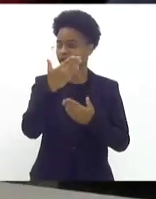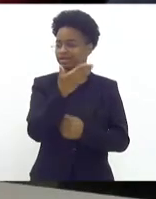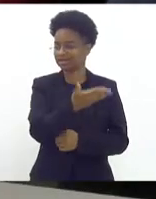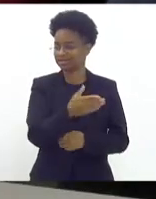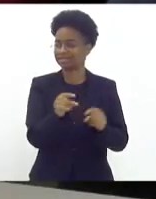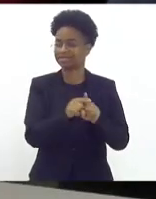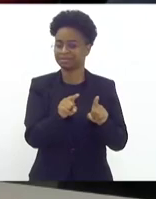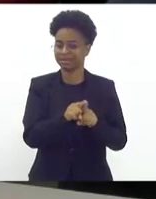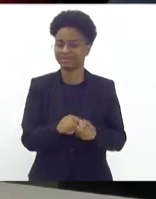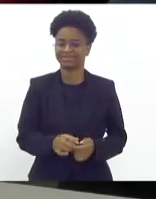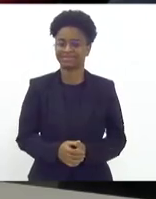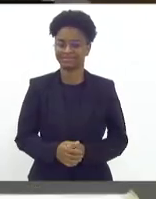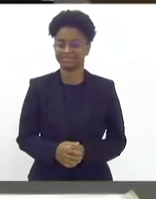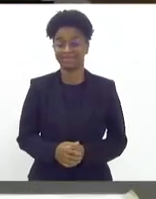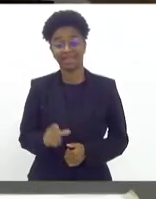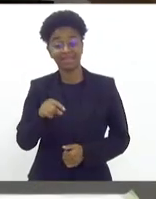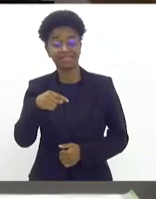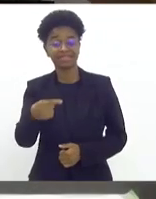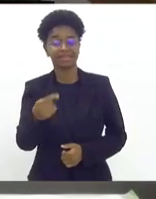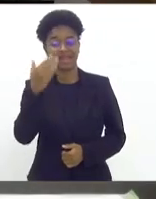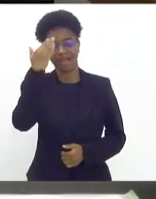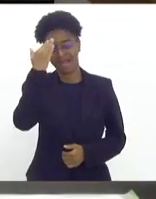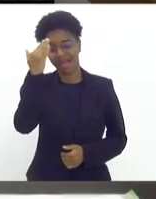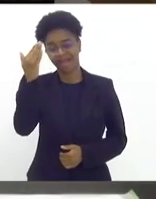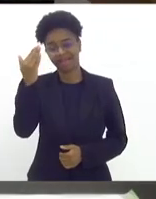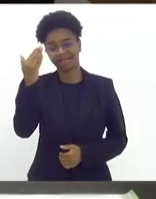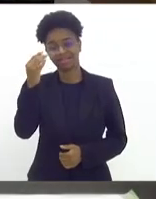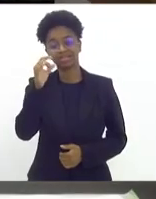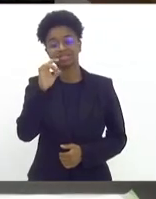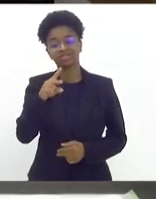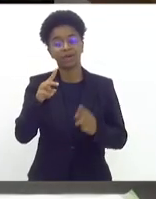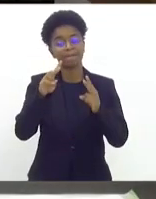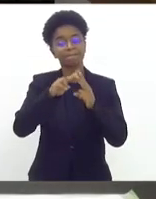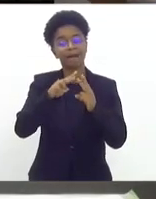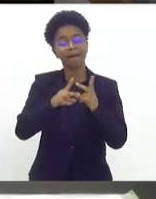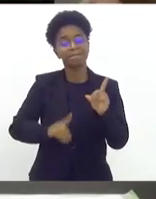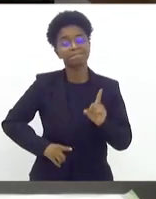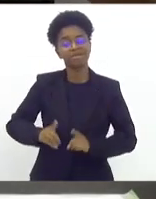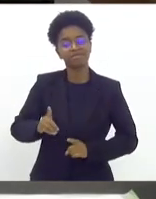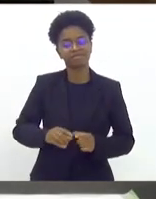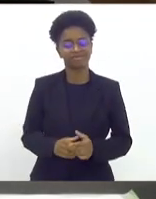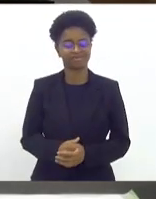Excelência da será ímpar. Na próxima vez, ele vai agradecer ao par primo.